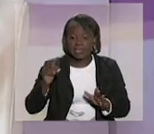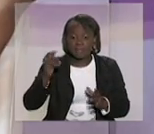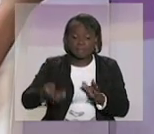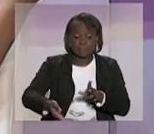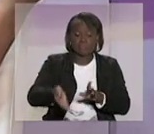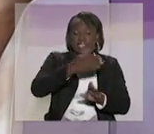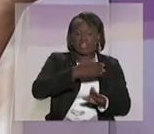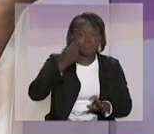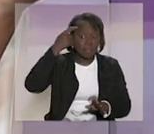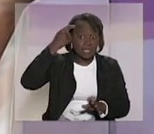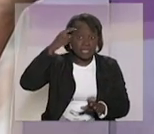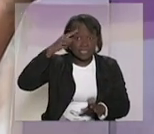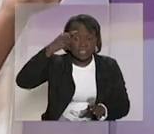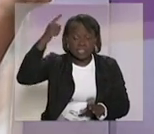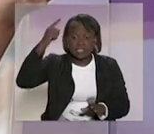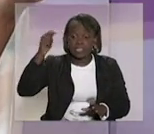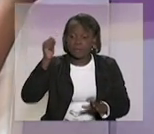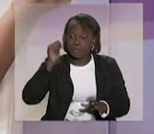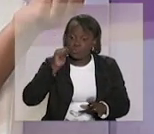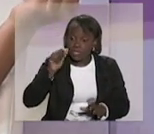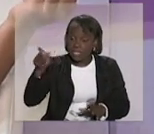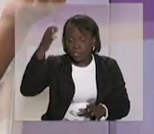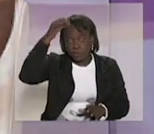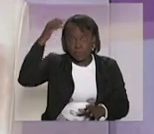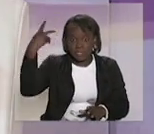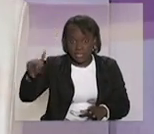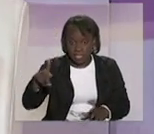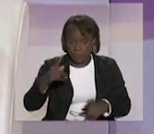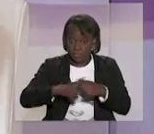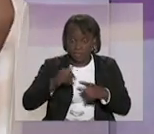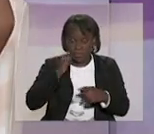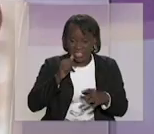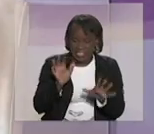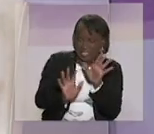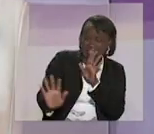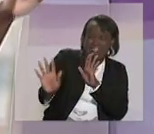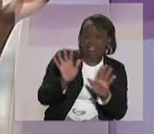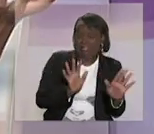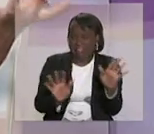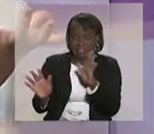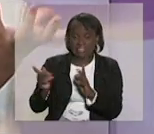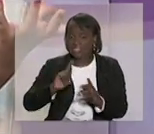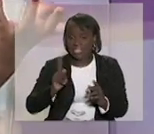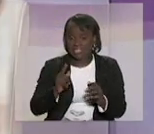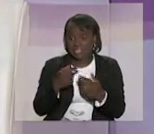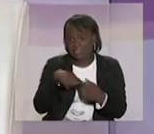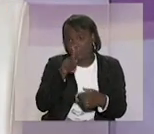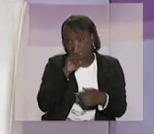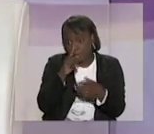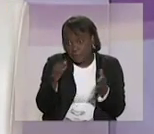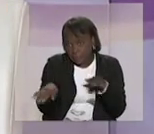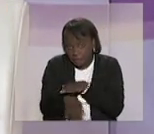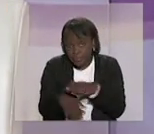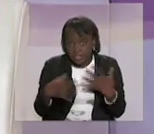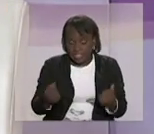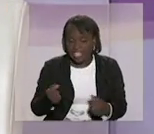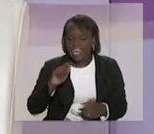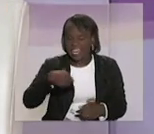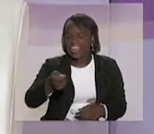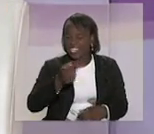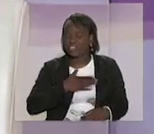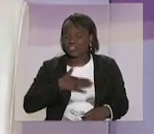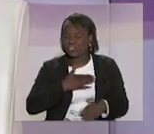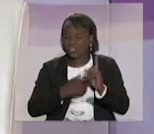que está por trás desse versículo, que é a culpabilização da vítima, a ideia de que se a mulher não resiste fisicamente a um ataque é porque ela está